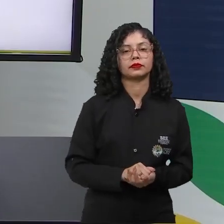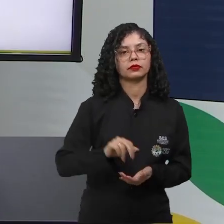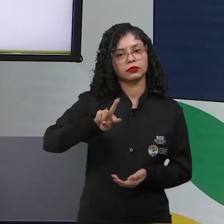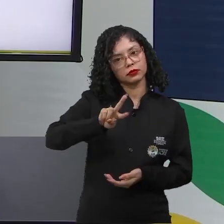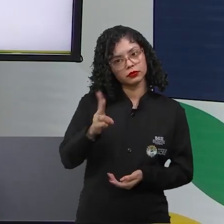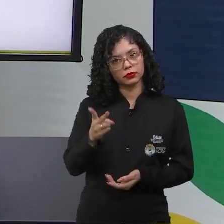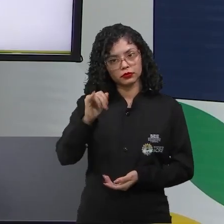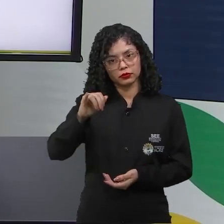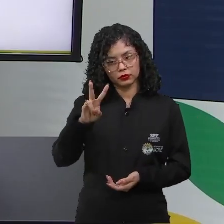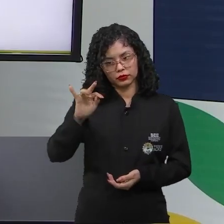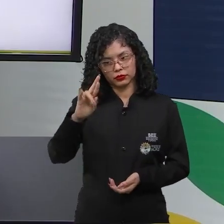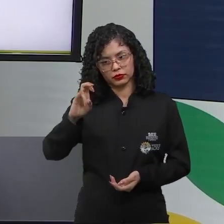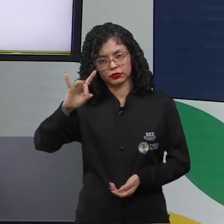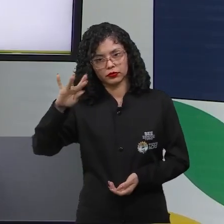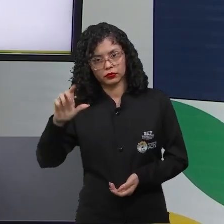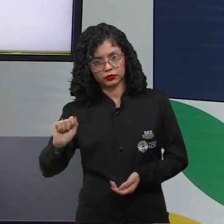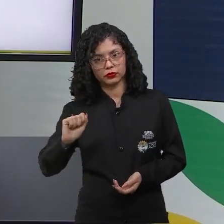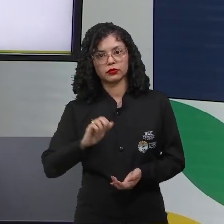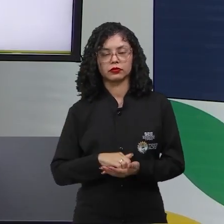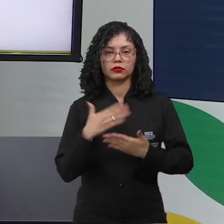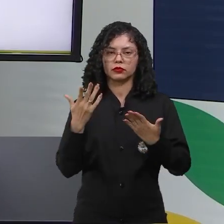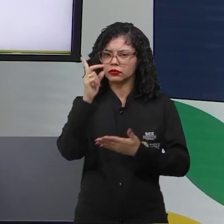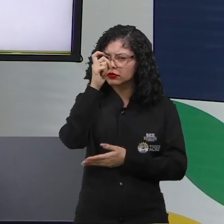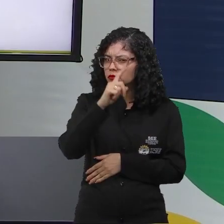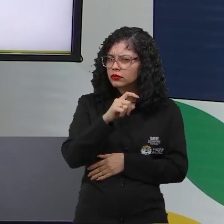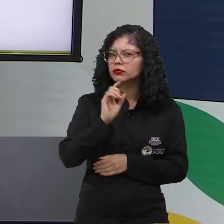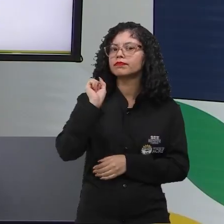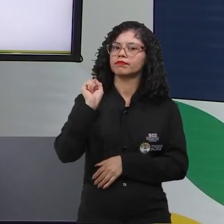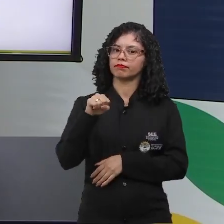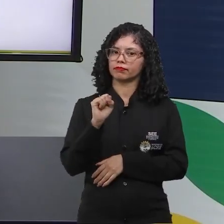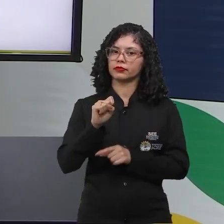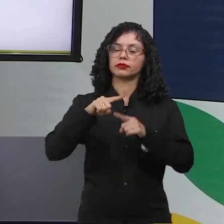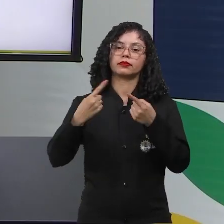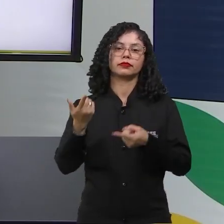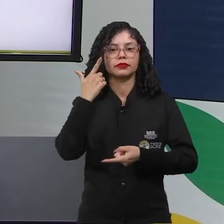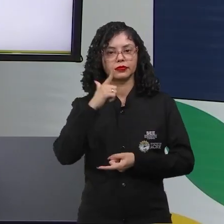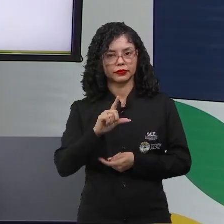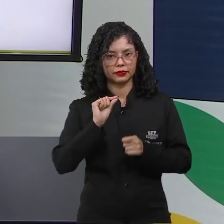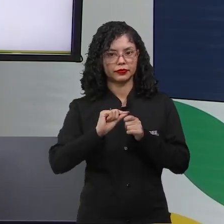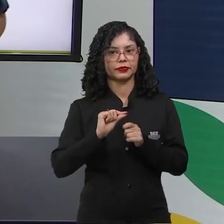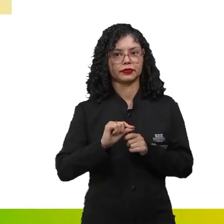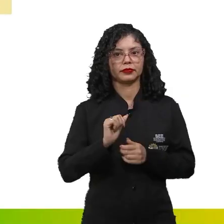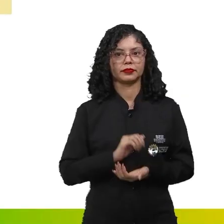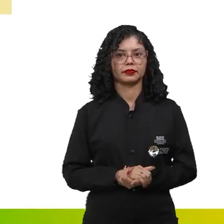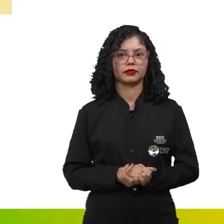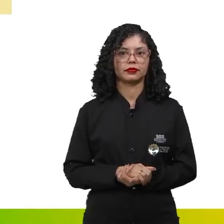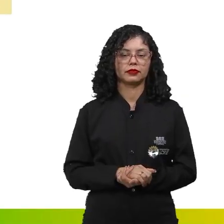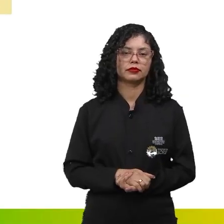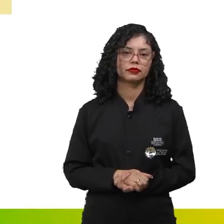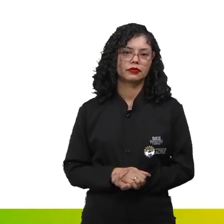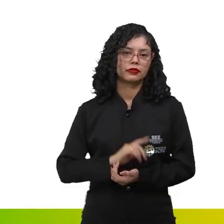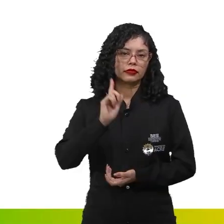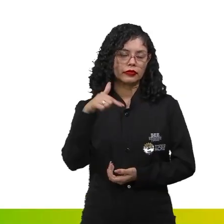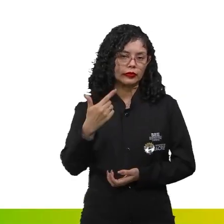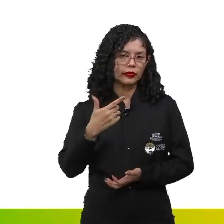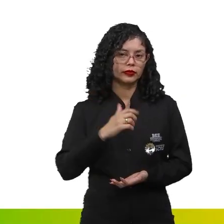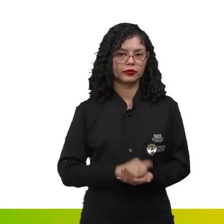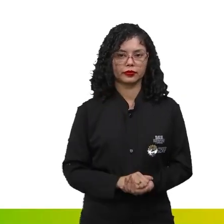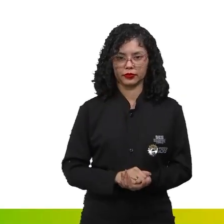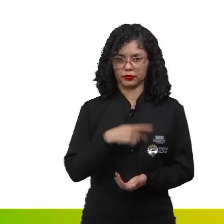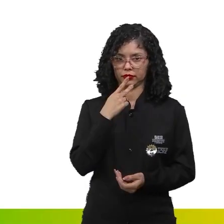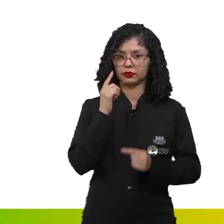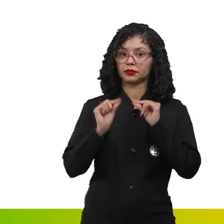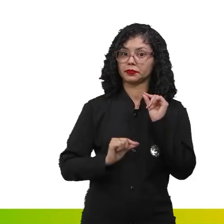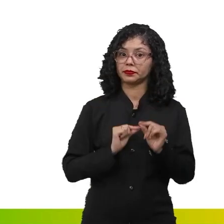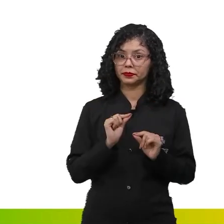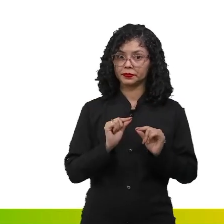inversamente proporcionais. É um pouco mais difícil? É, mas eu sei que você vai tirar de letra. Vamos lá, vamos para o próximo, que diz